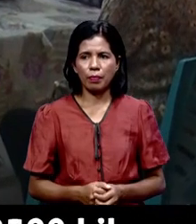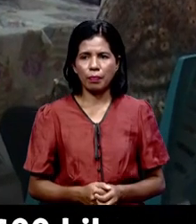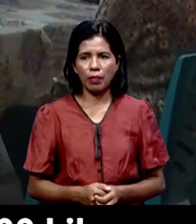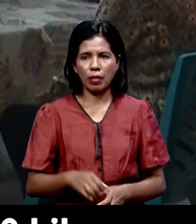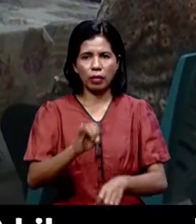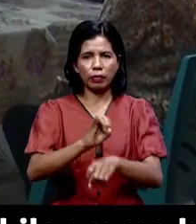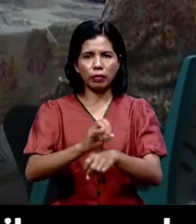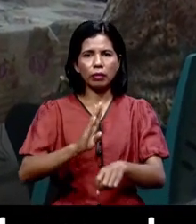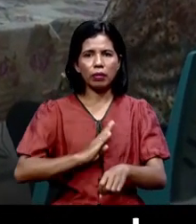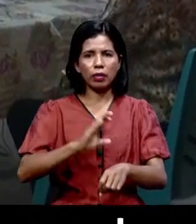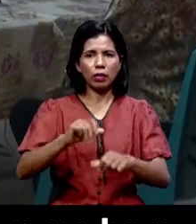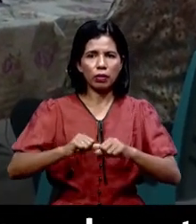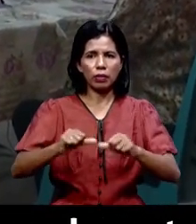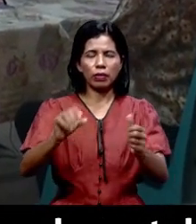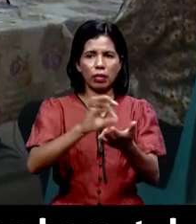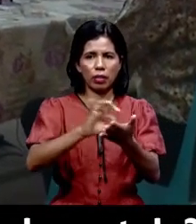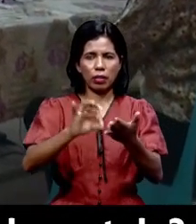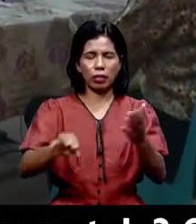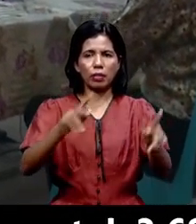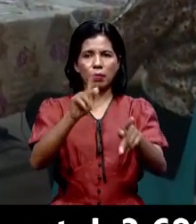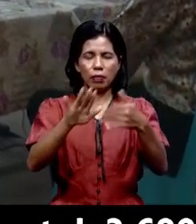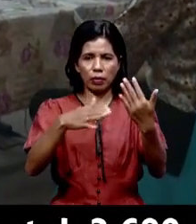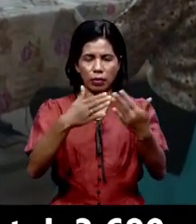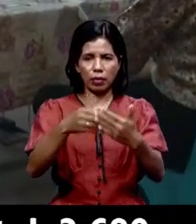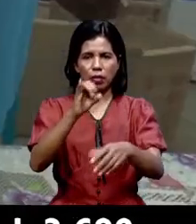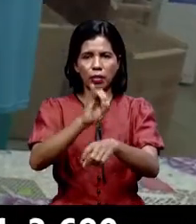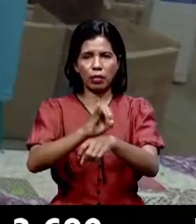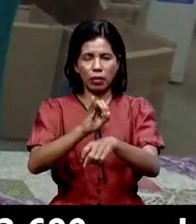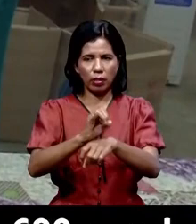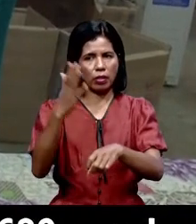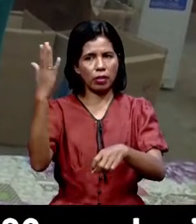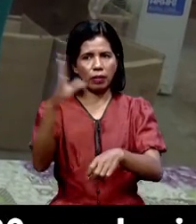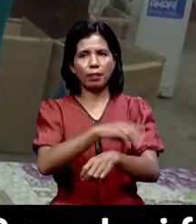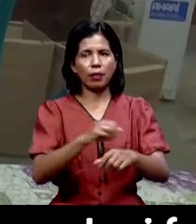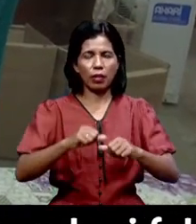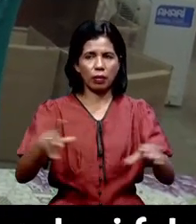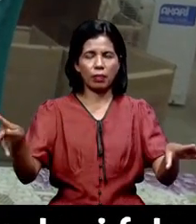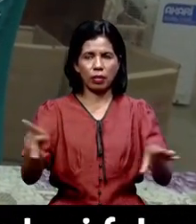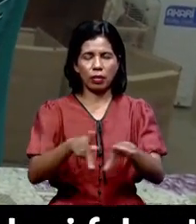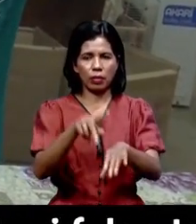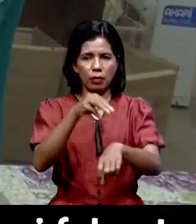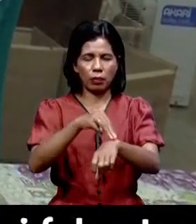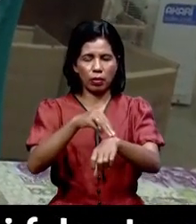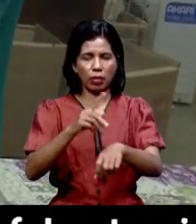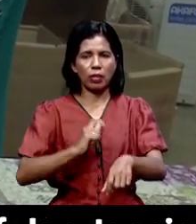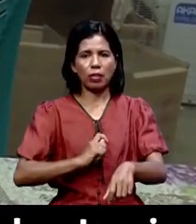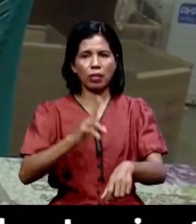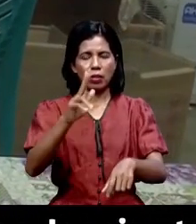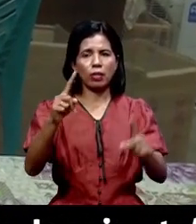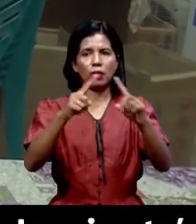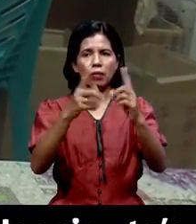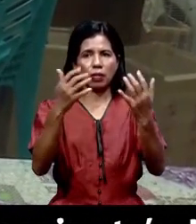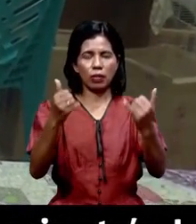Paróquia Becora continua a registração basará na Síria e a paróquia referê, nebe a tu participa missa e a tacitolo, no torre em